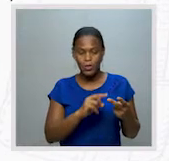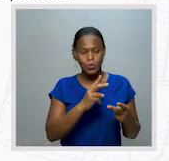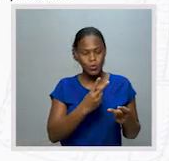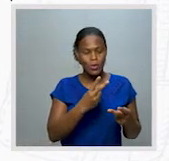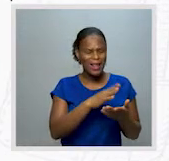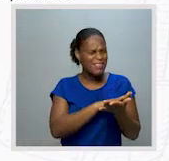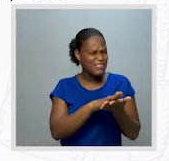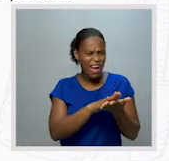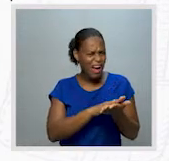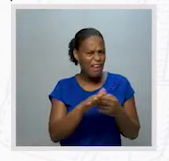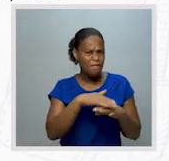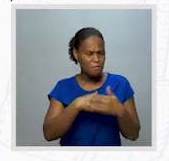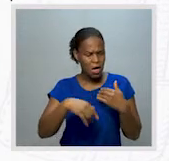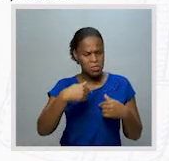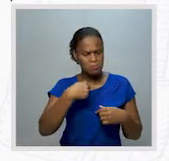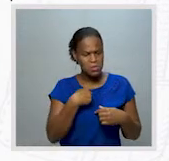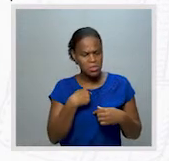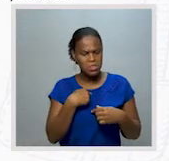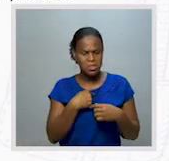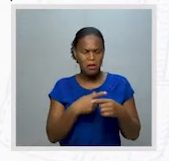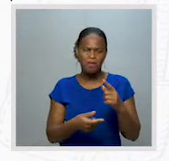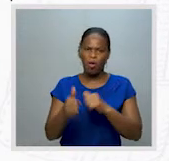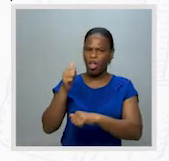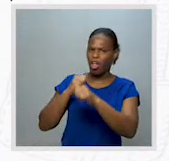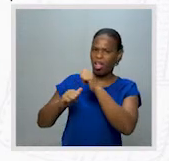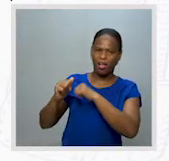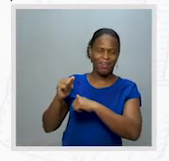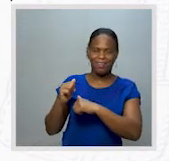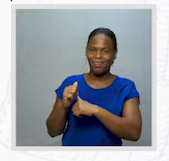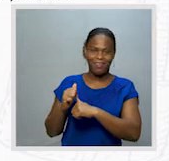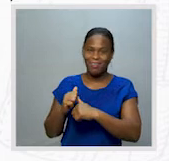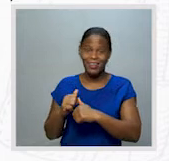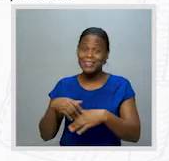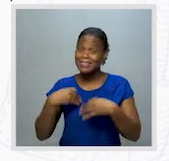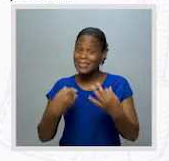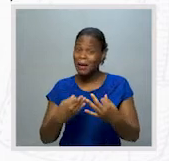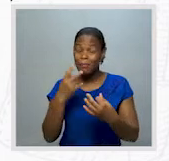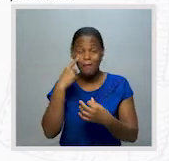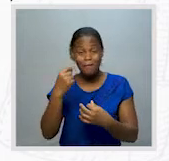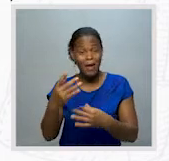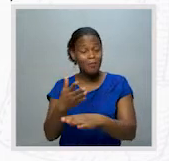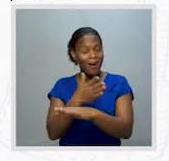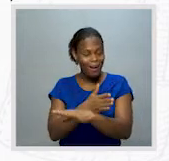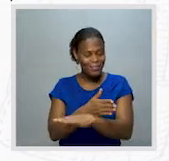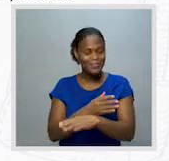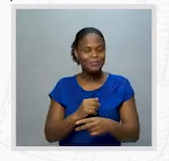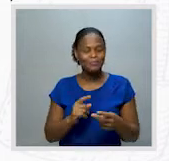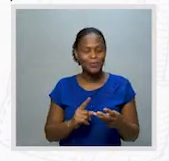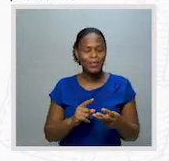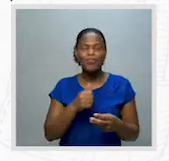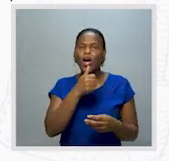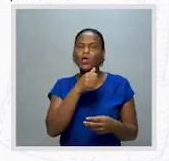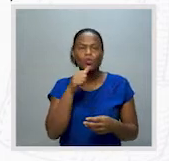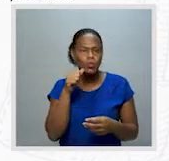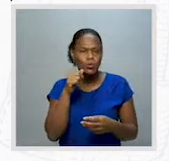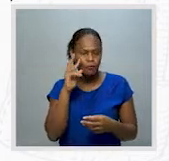me fará voltar atrás. Vejam, até aí sempre antes do verbo. Última